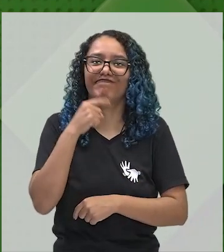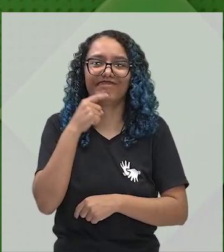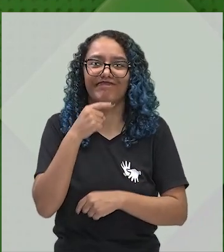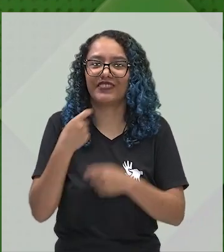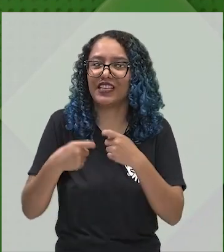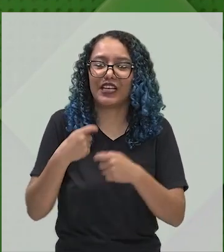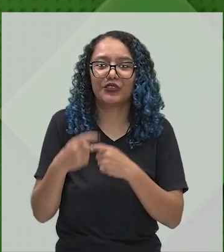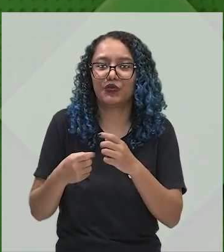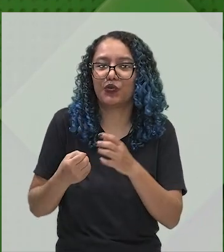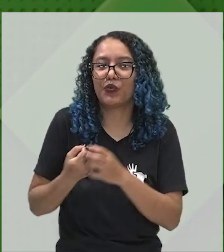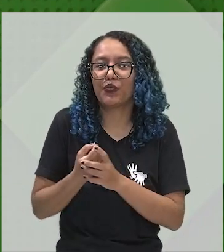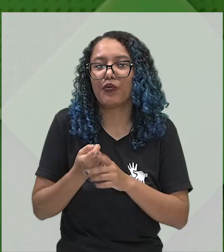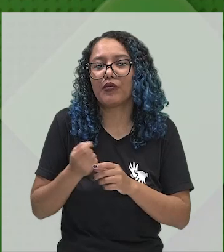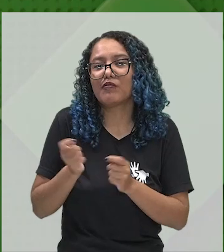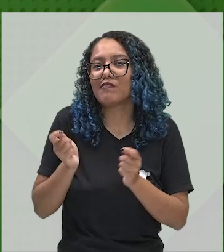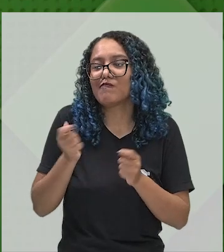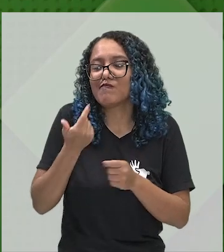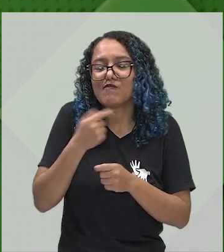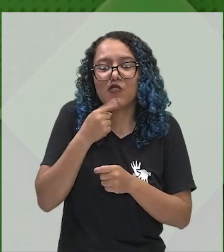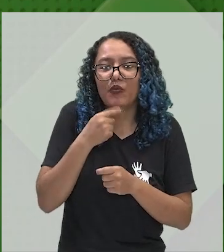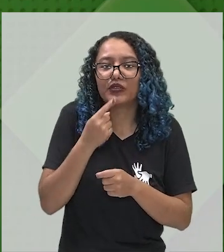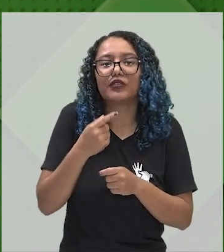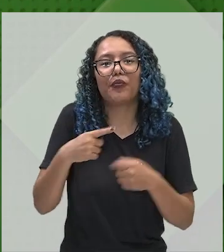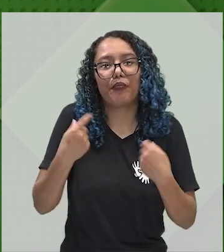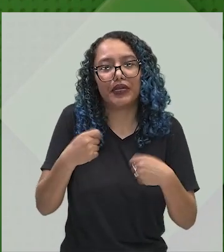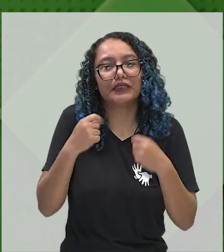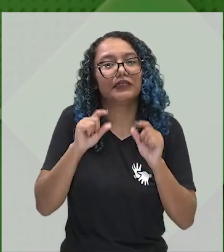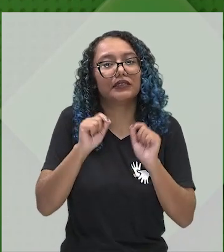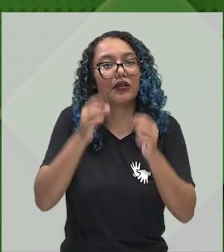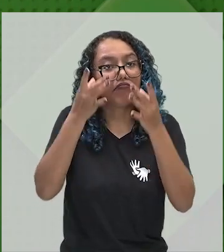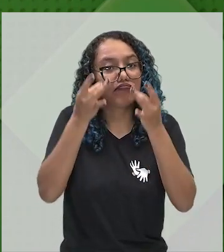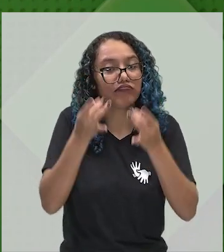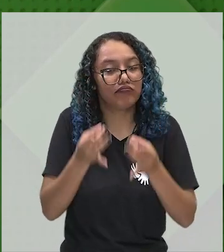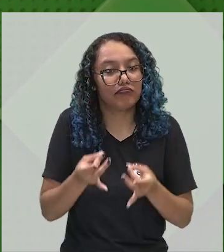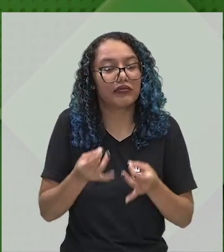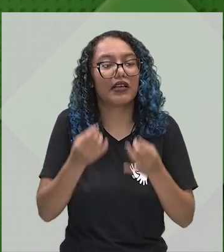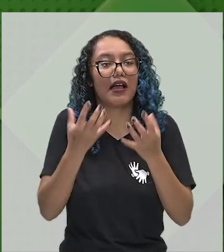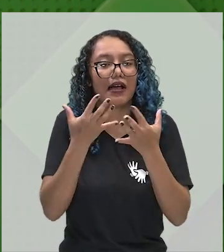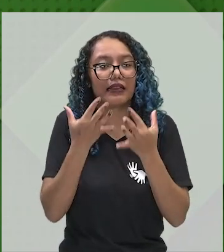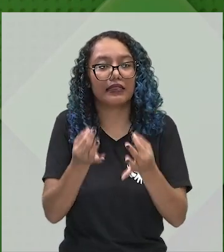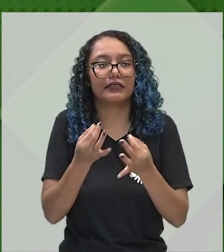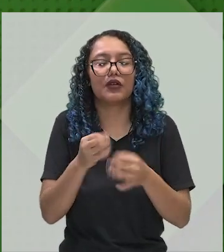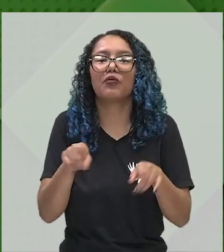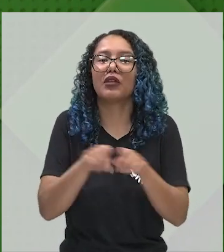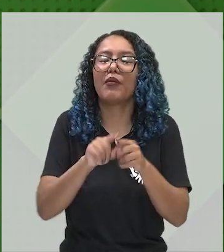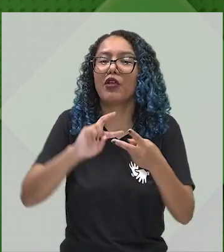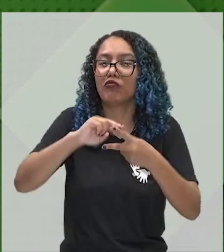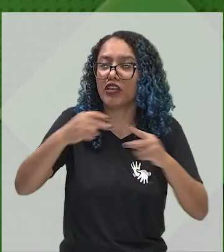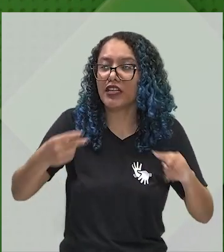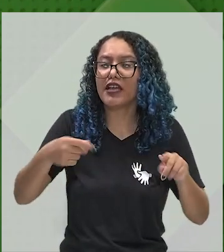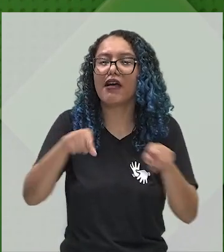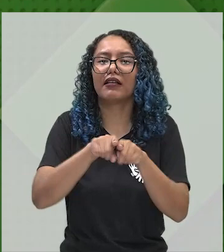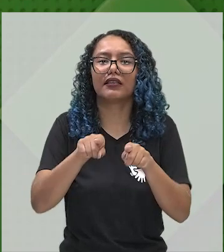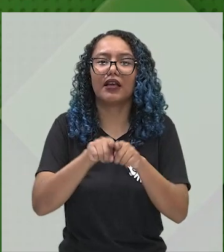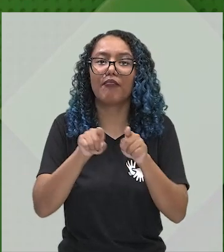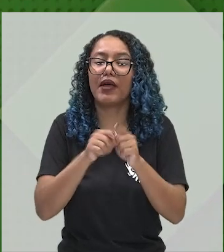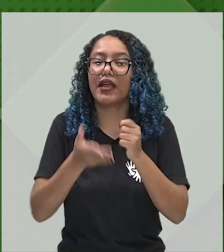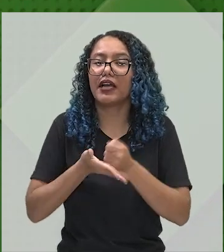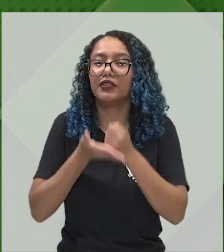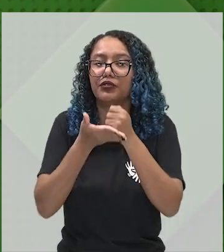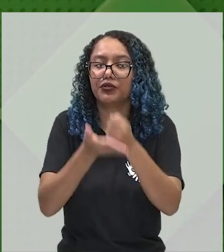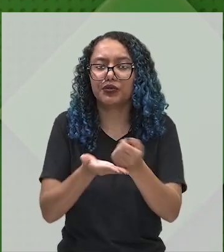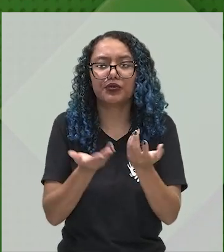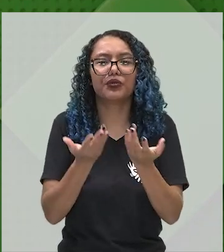grandes observações que a gente precisa fazer. Também o DNA, dessas espécies vai dizer muito, aquelas